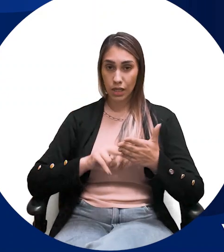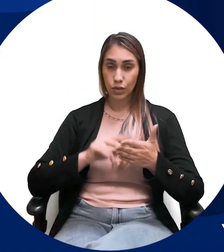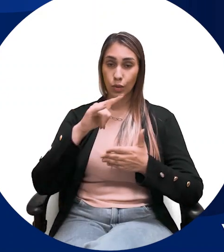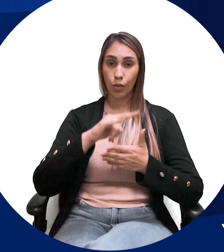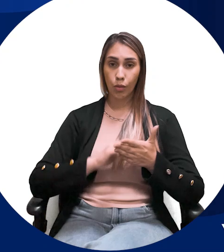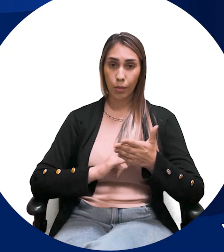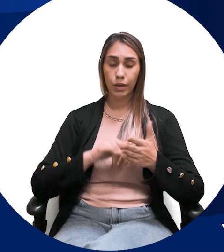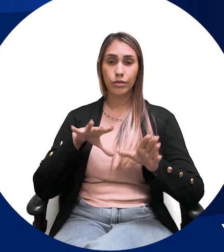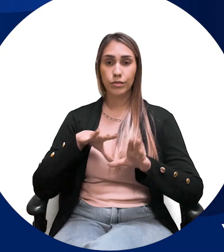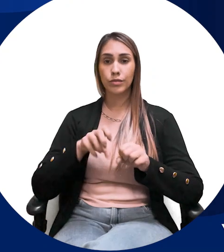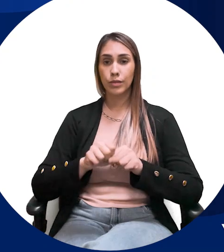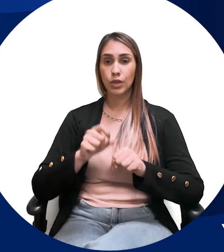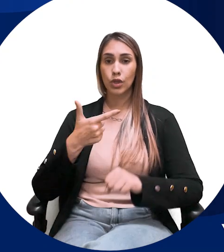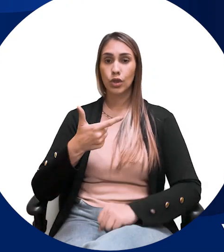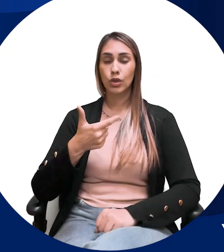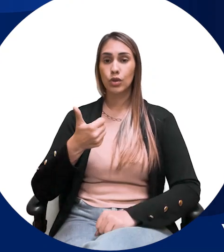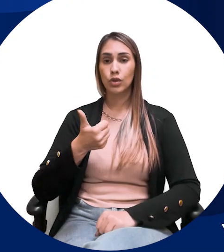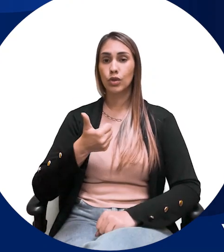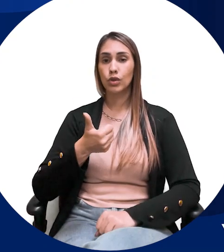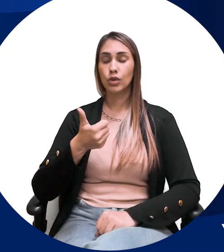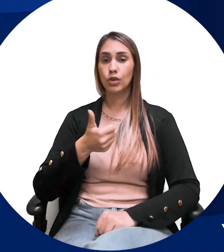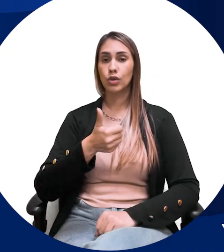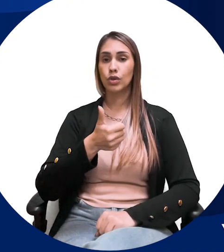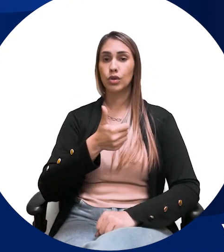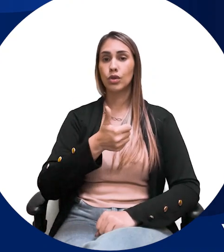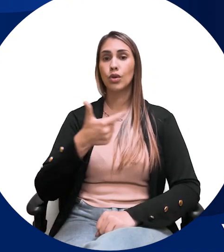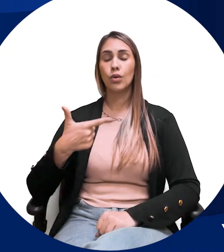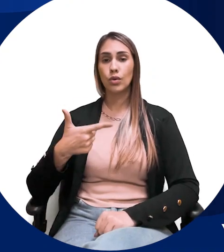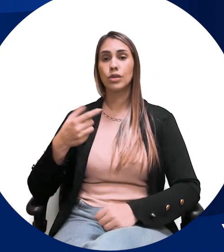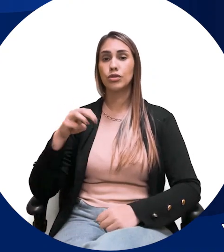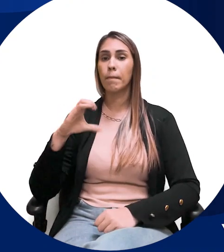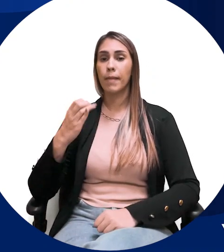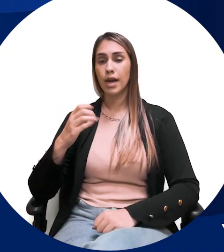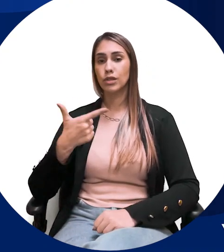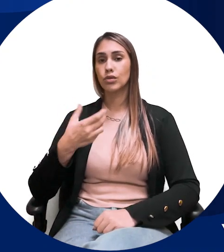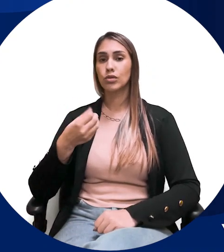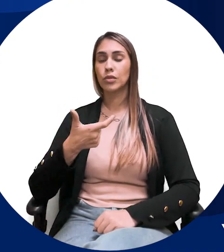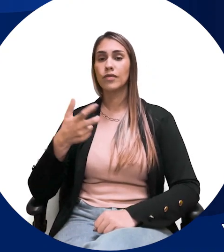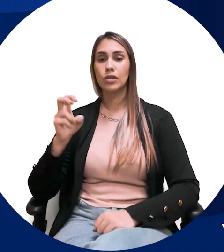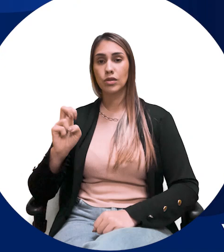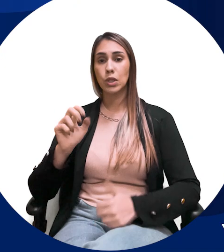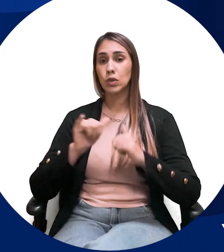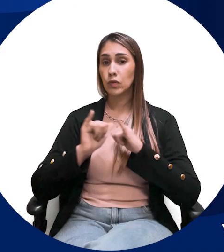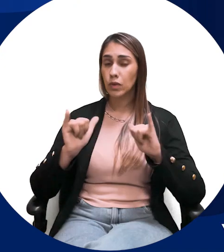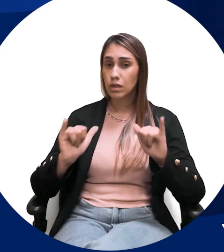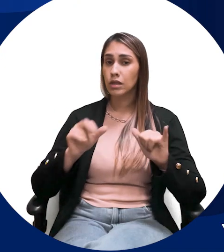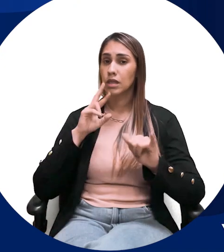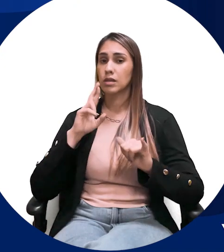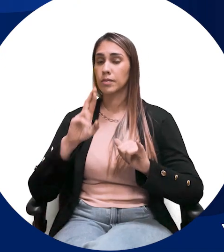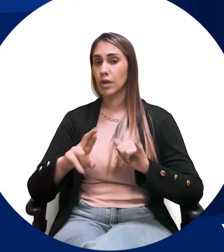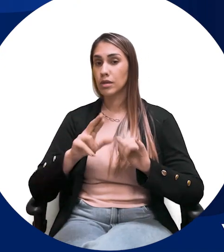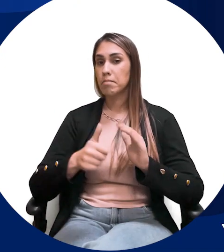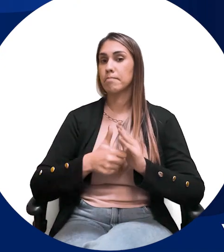do Núcleo de Monitoramento da Formação, 12 de março de 2025 a 31 de março de 2025.